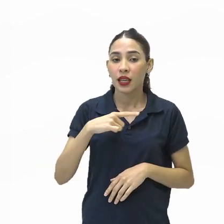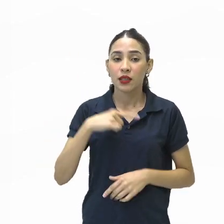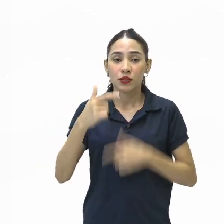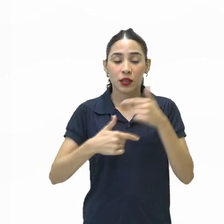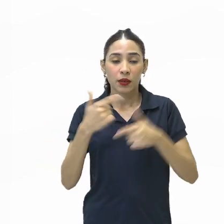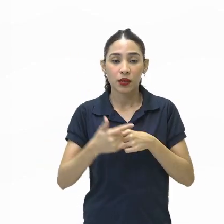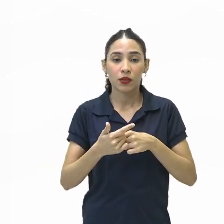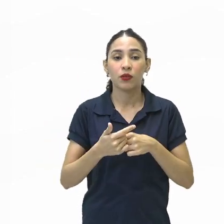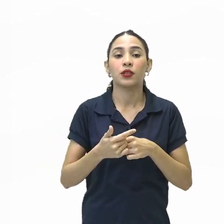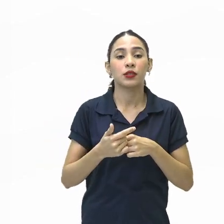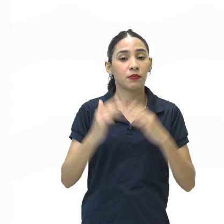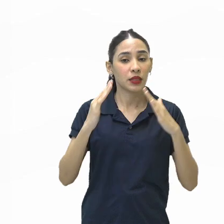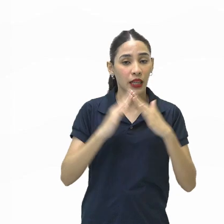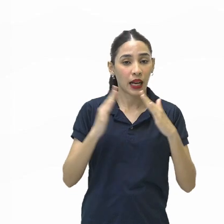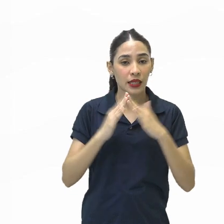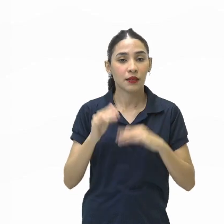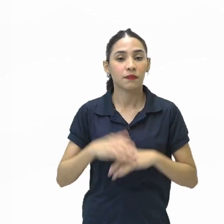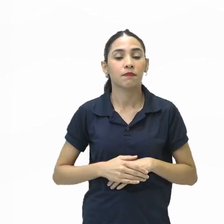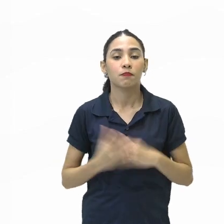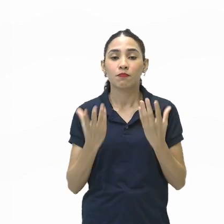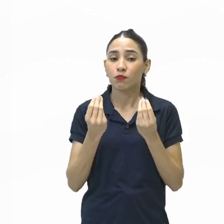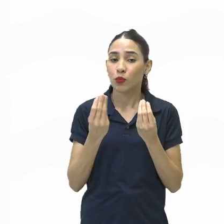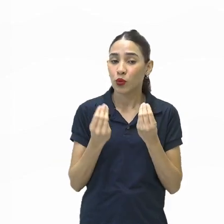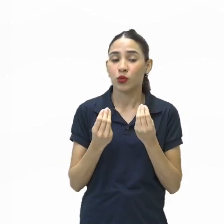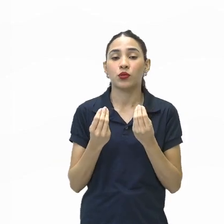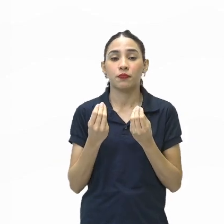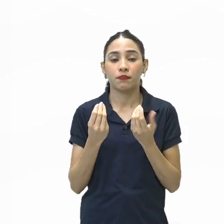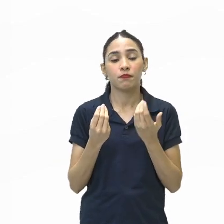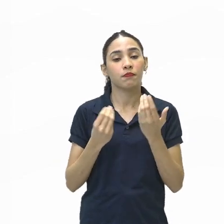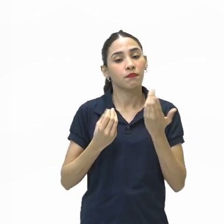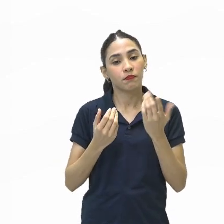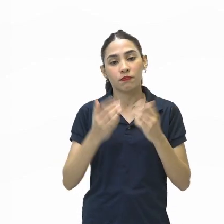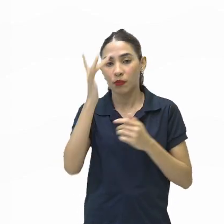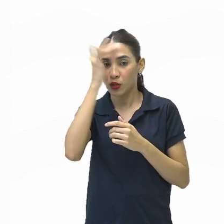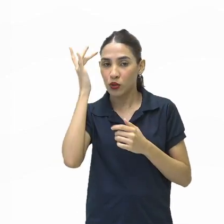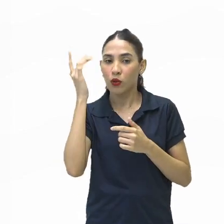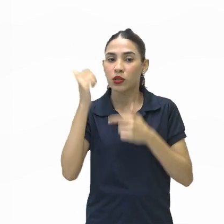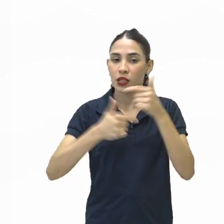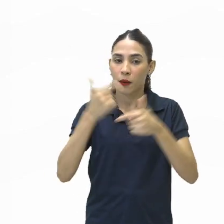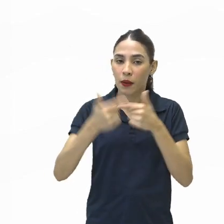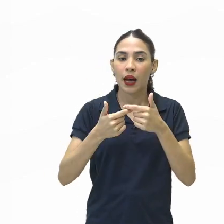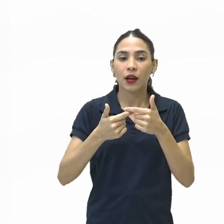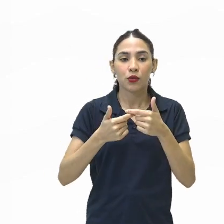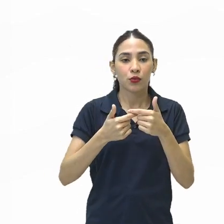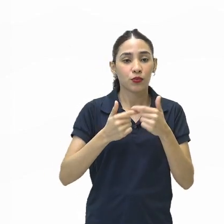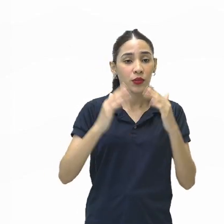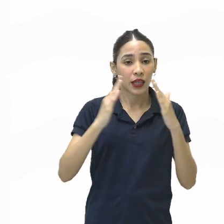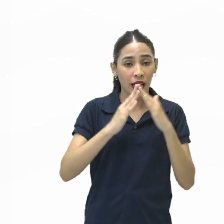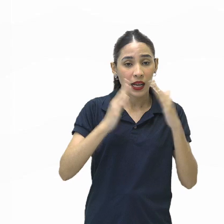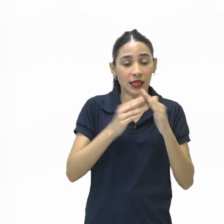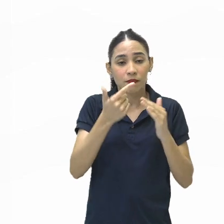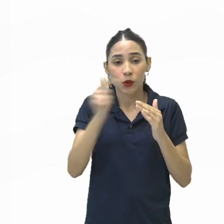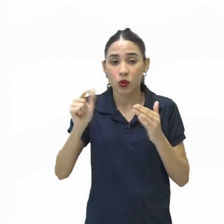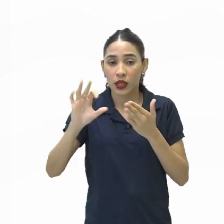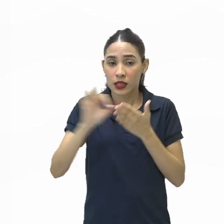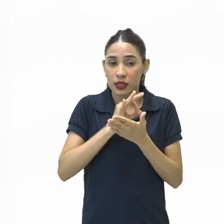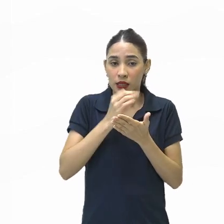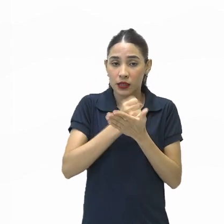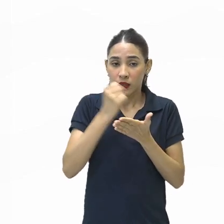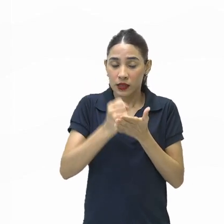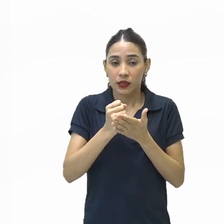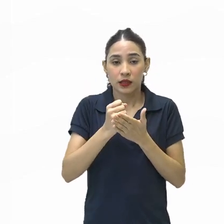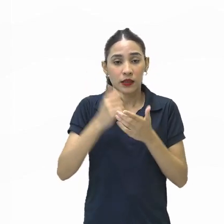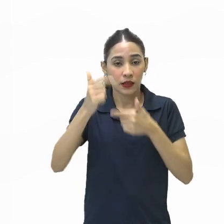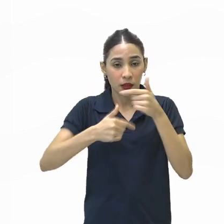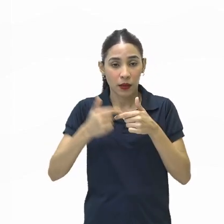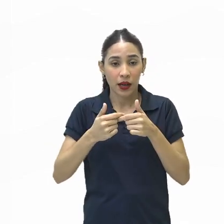trabalhadores domésticos. Então, muitos trabalhadores domésticos atuam sem carteira assinada, sem acesso a